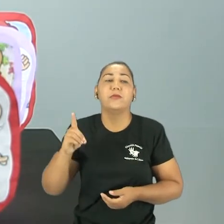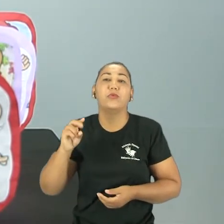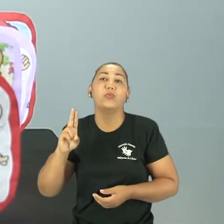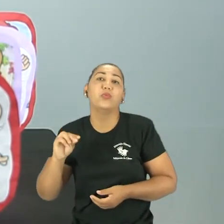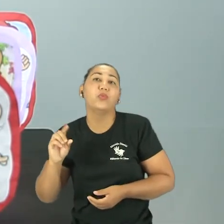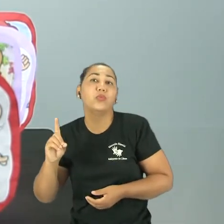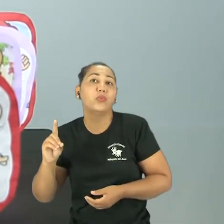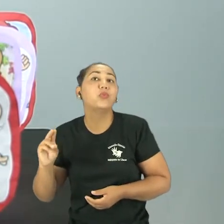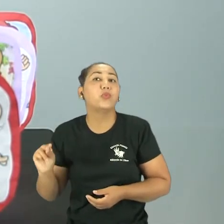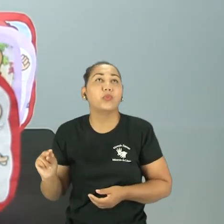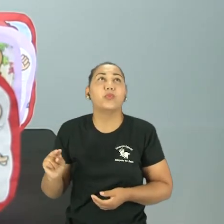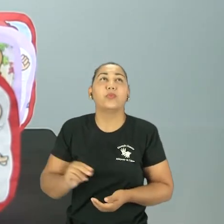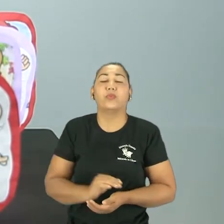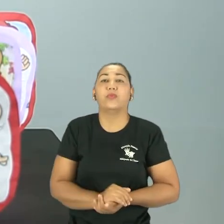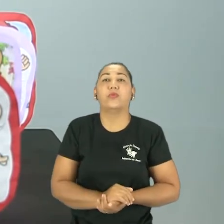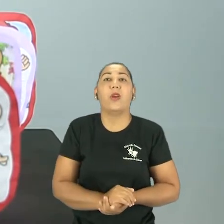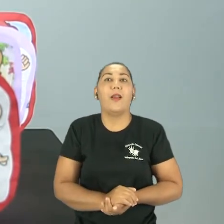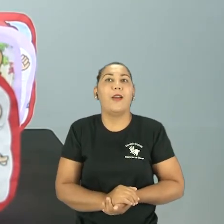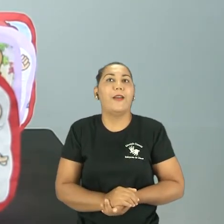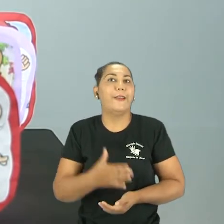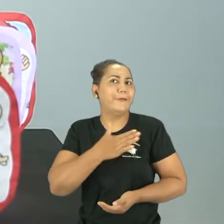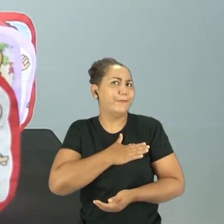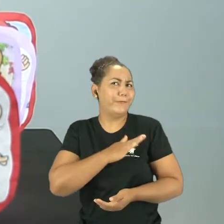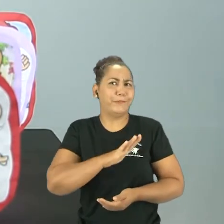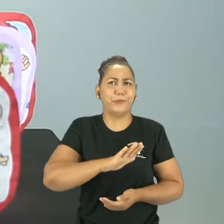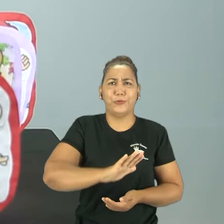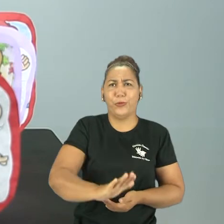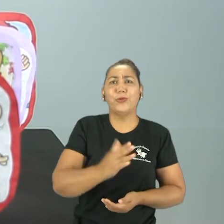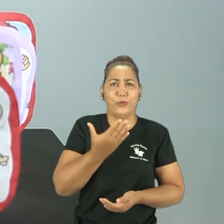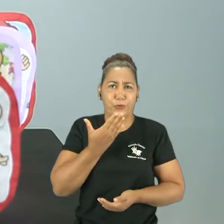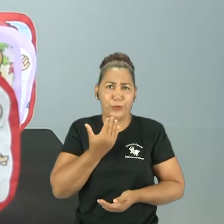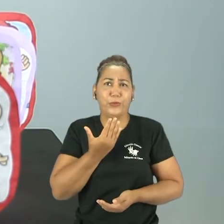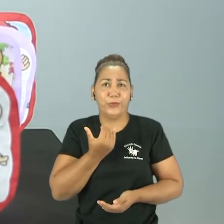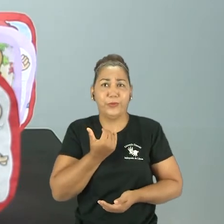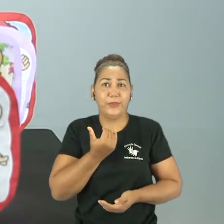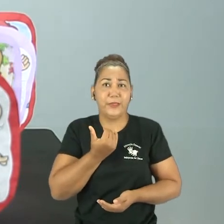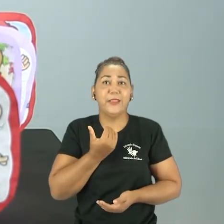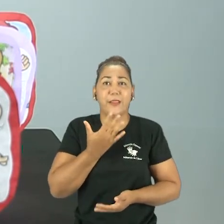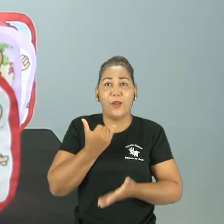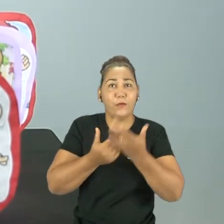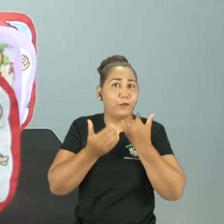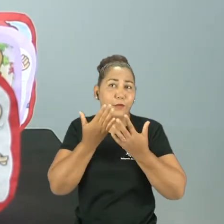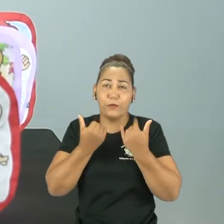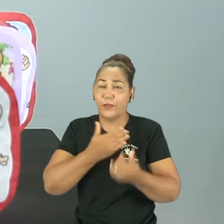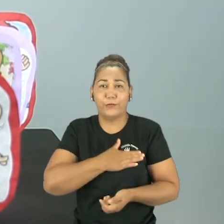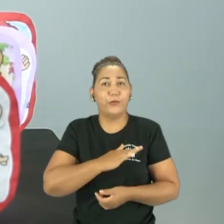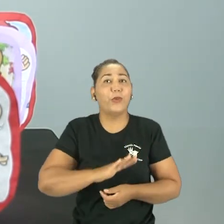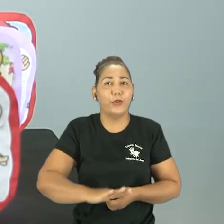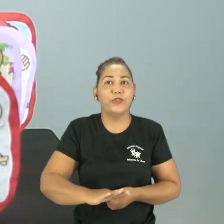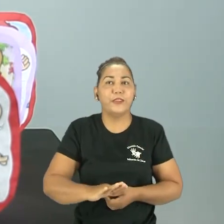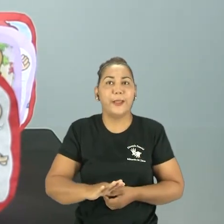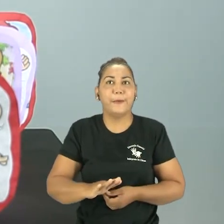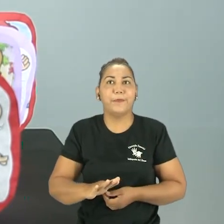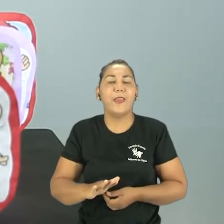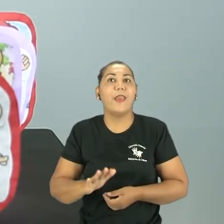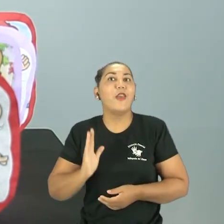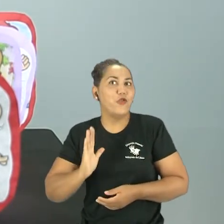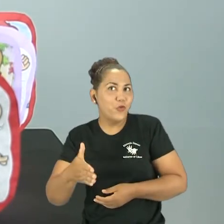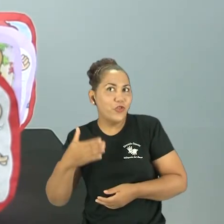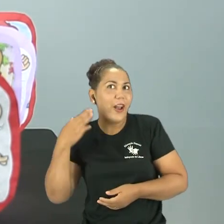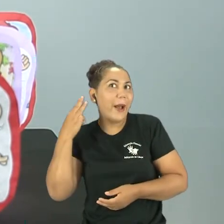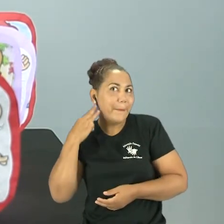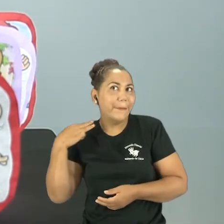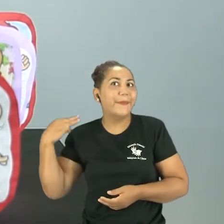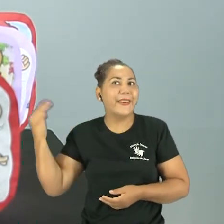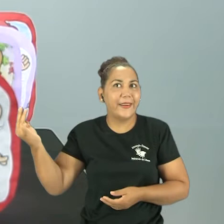vocês conhecem, né? O Dudu, ele não gosta de comer, né? Ele não gosta de se alimentar. E a Magali come demais,